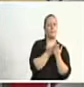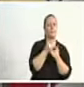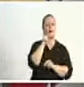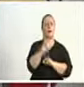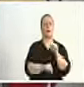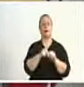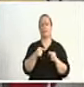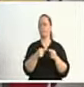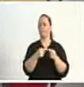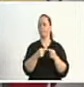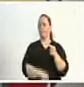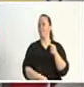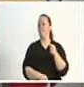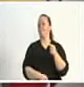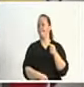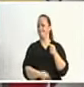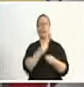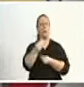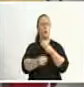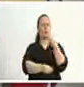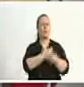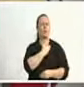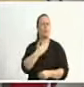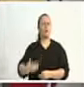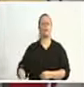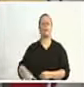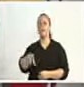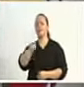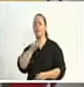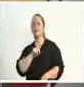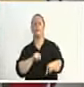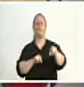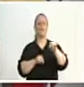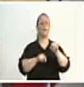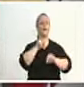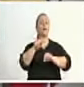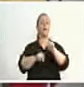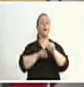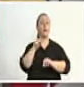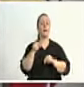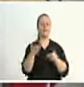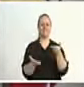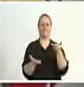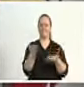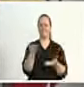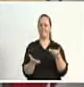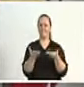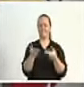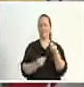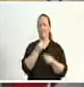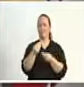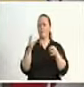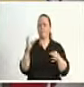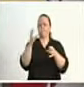contestam a forma escolhida pelo governo para, entre aspas, equilibrar as contas